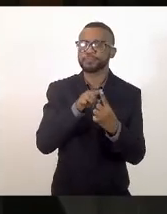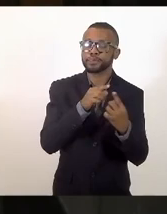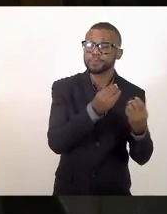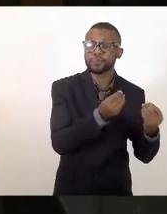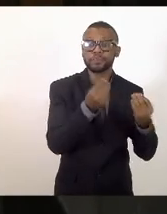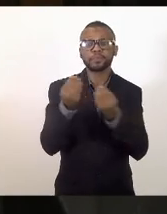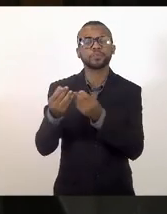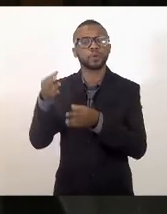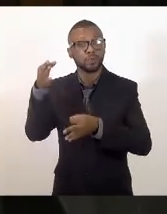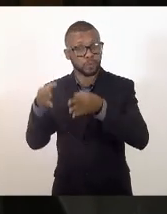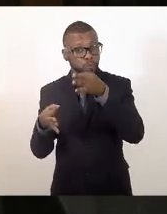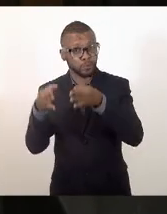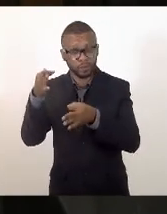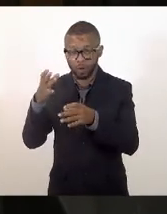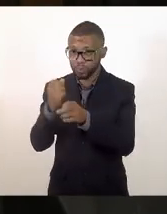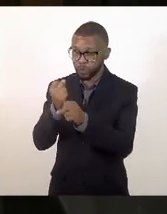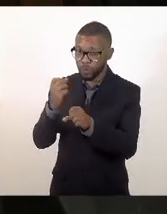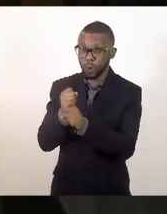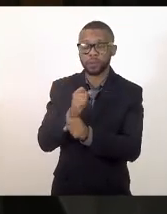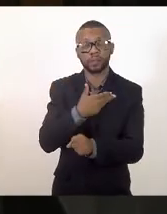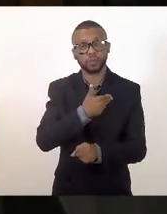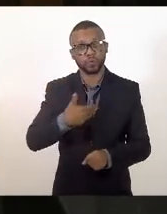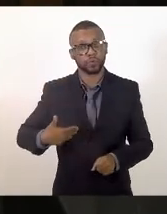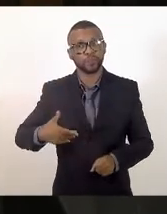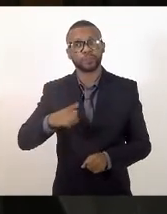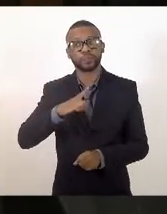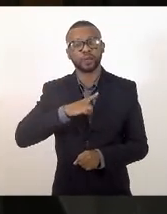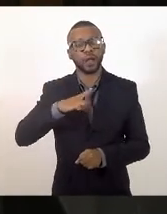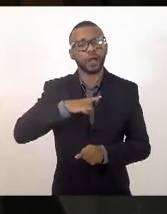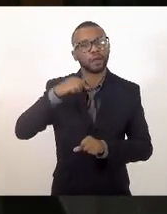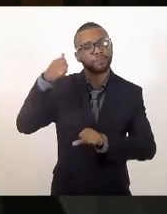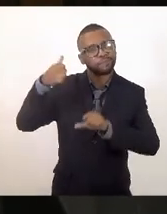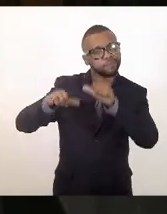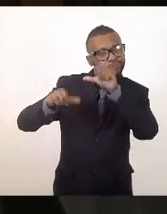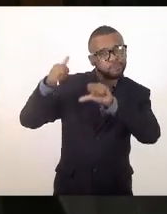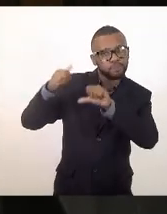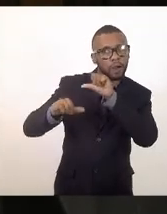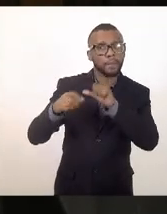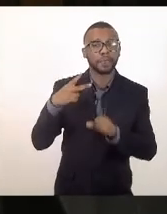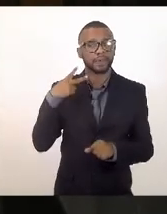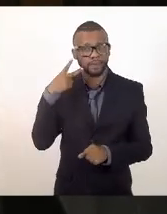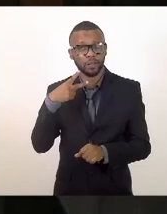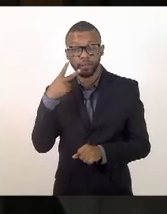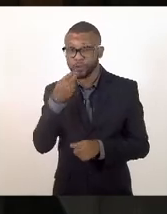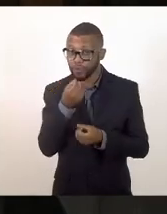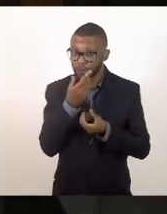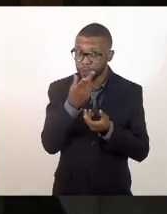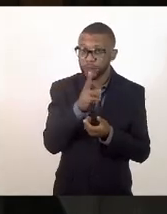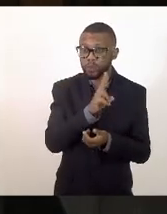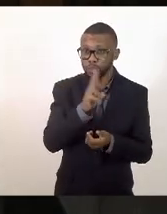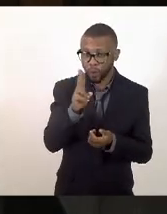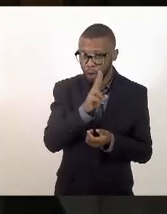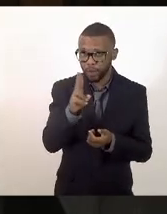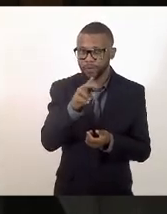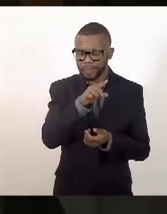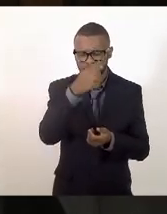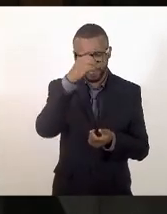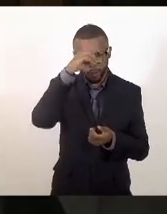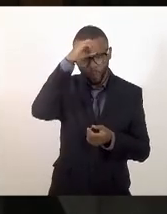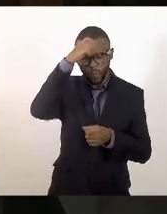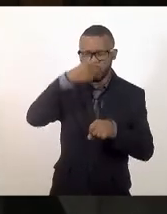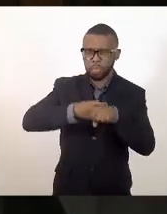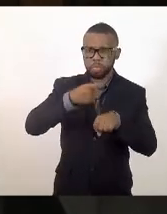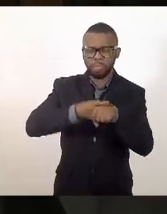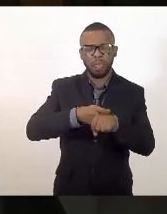do Estado, que faz um órgão do poder para esse vereador, que eu vou citar o nome daqui a pouco, esse incauto, ou melhor, para